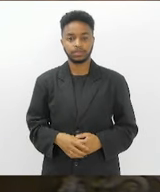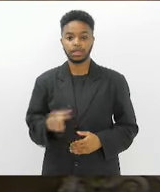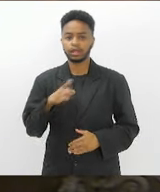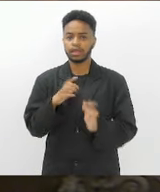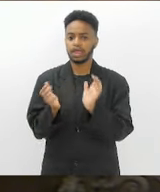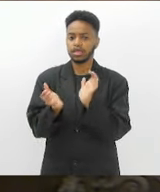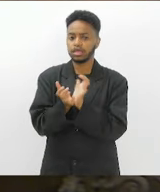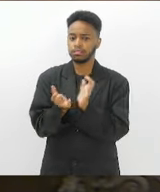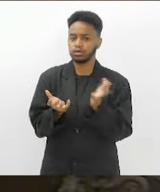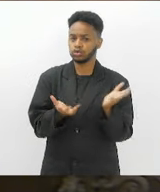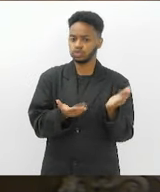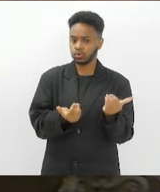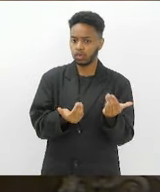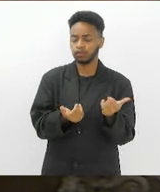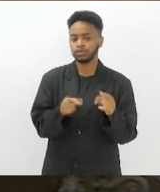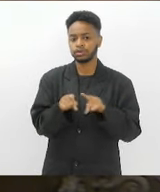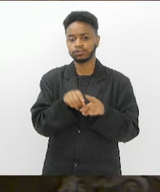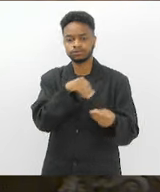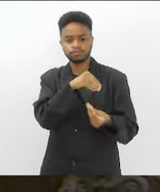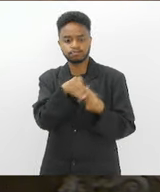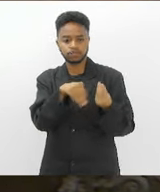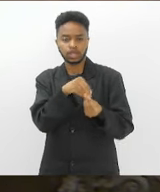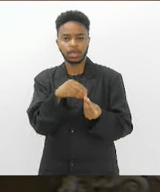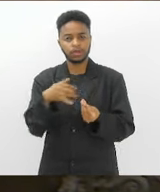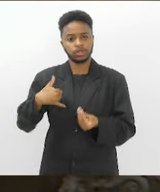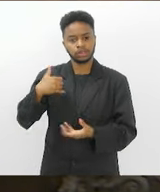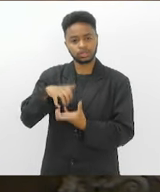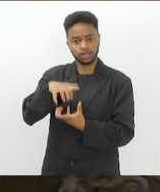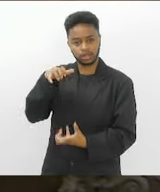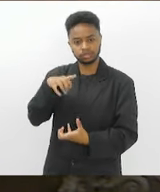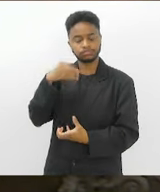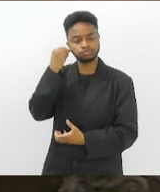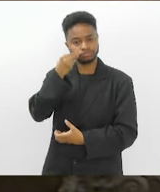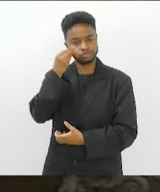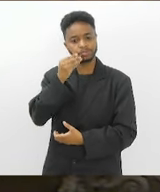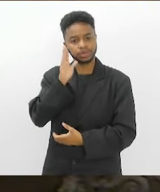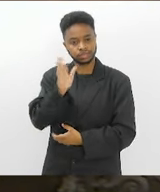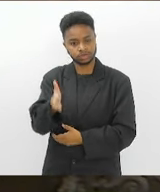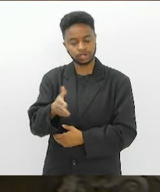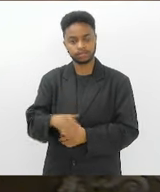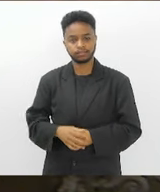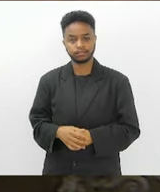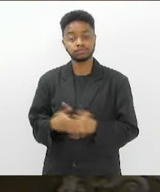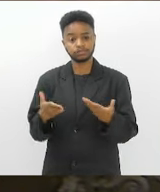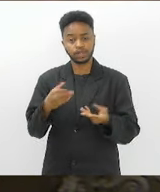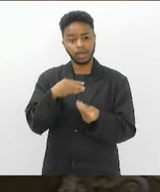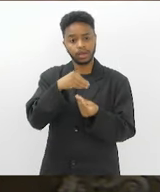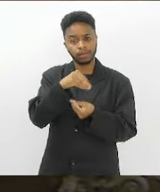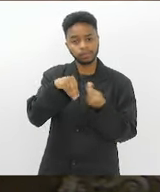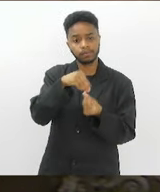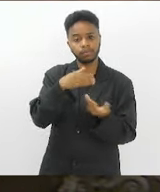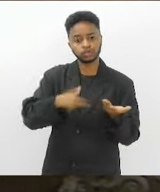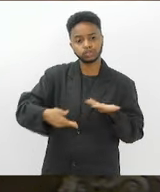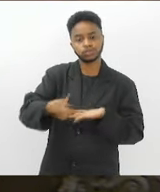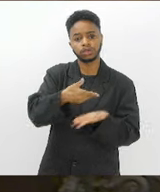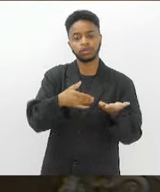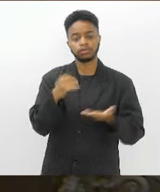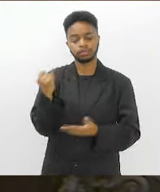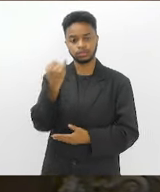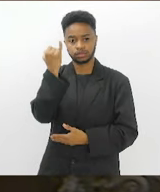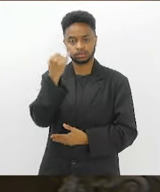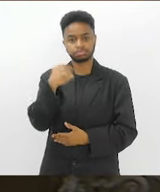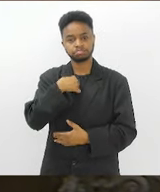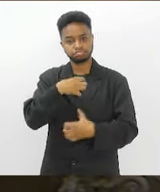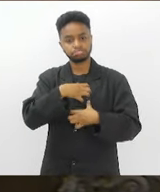jovem, mesclada com cabelos brancos de pessoas experientes. Esse mix é muito importante. eu tenho o